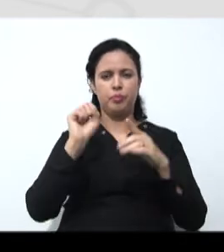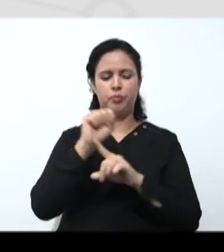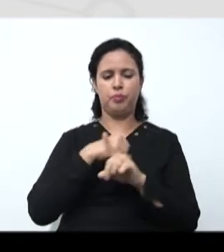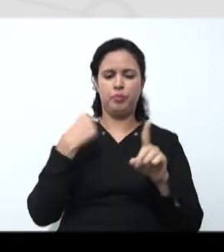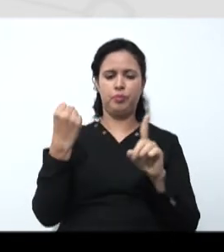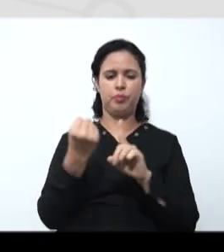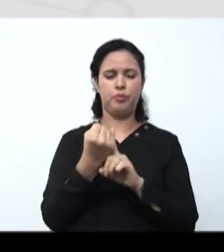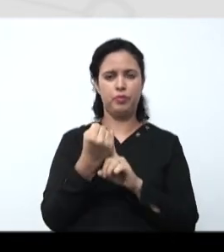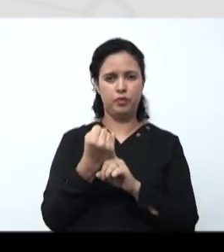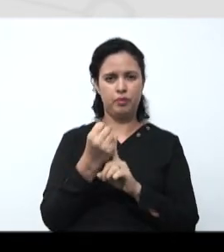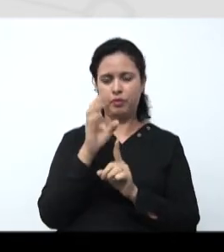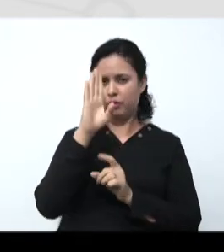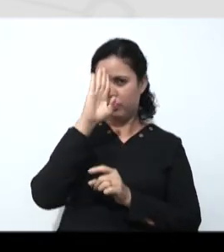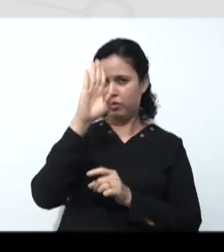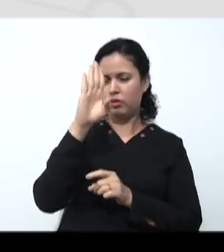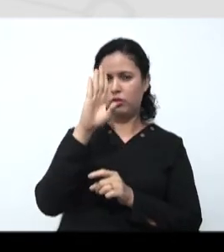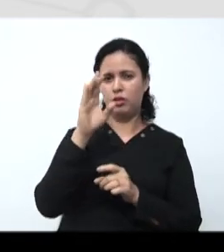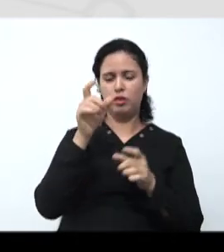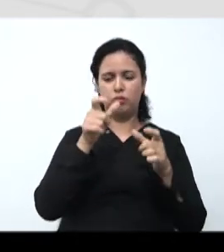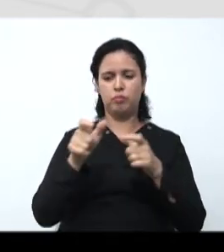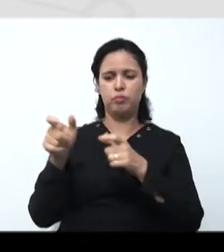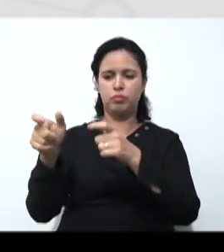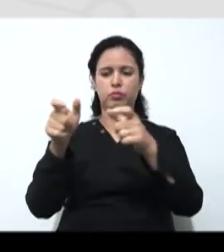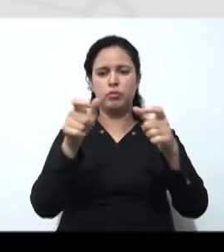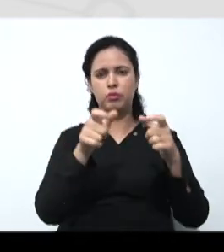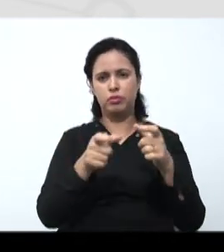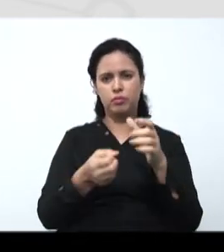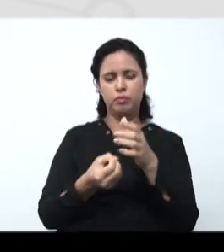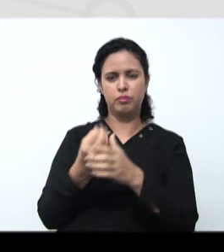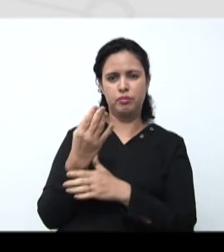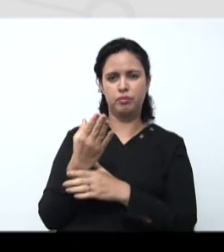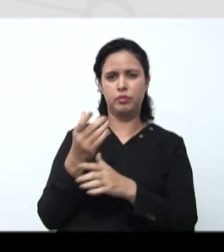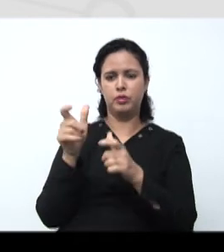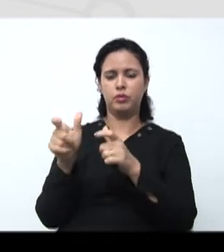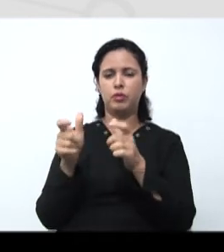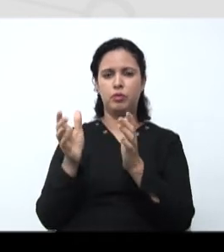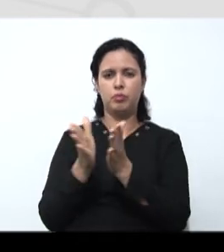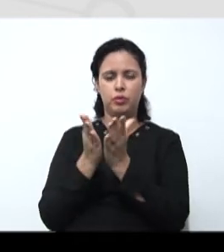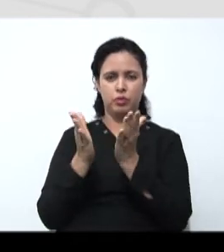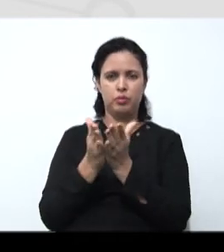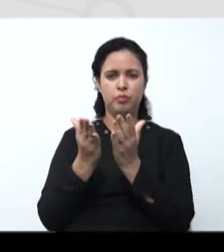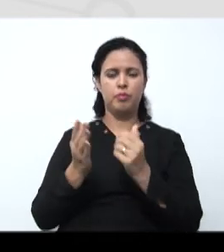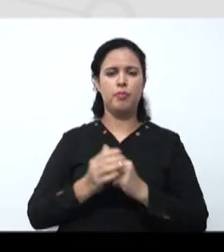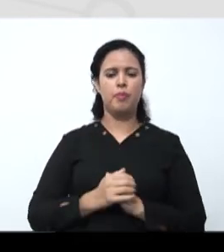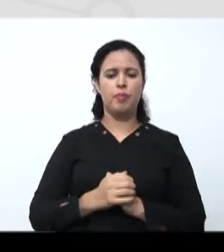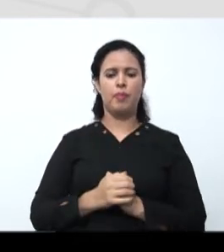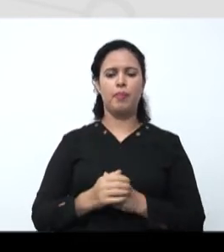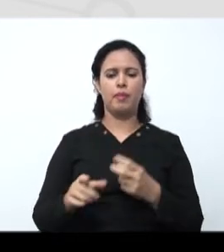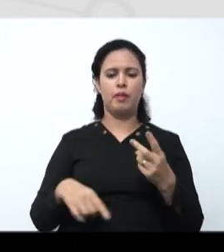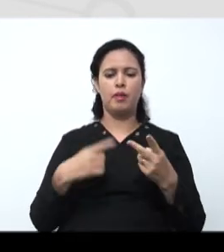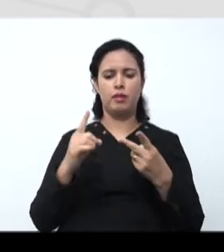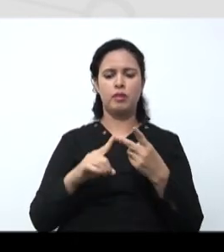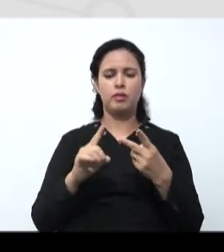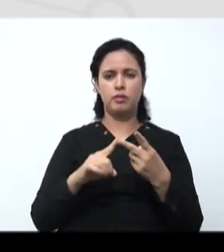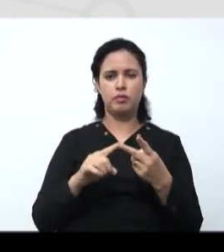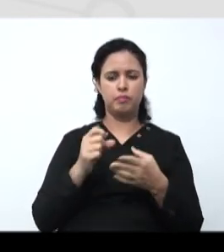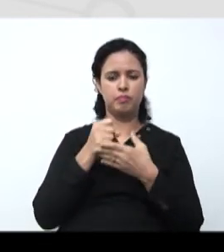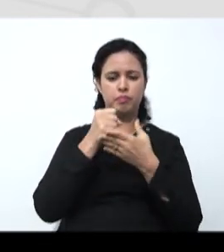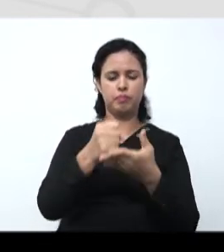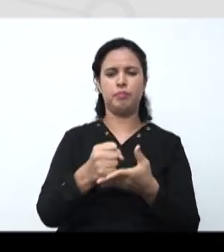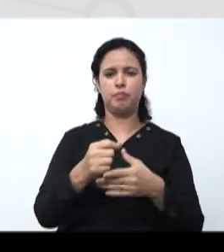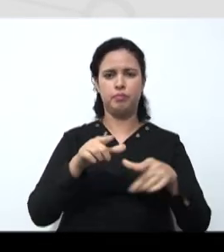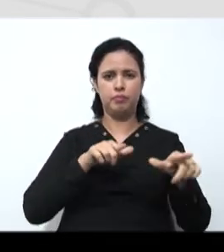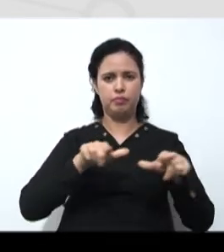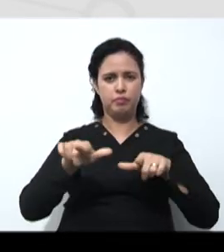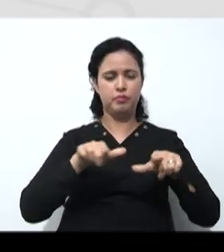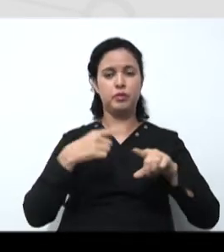que ele abriu na comunidade mais pobres, e prestadora de serviço. Por que prestadora de serviço?